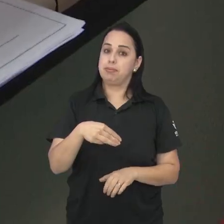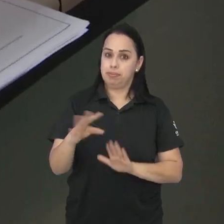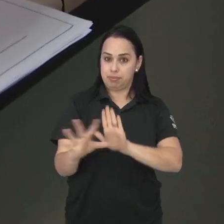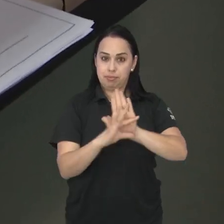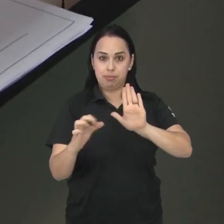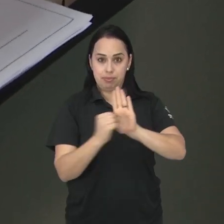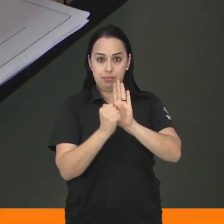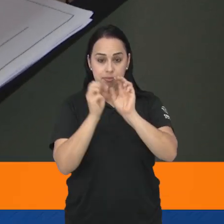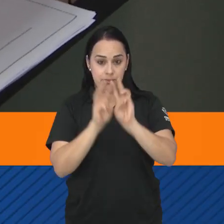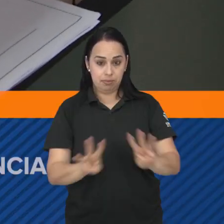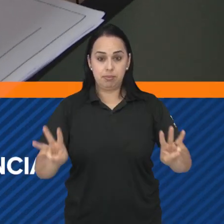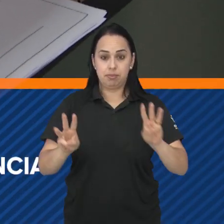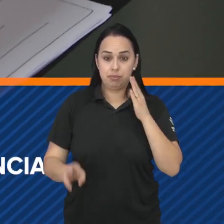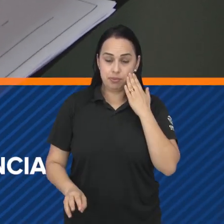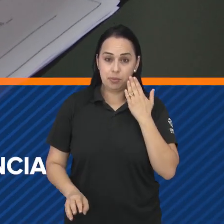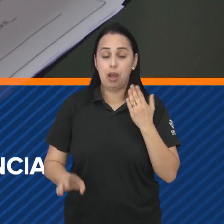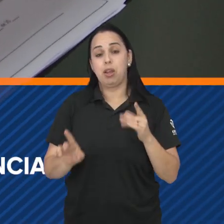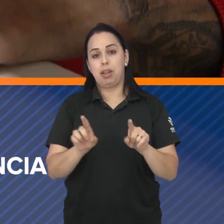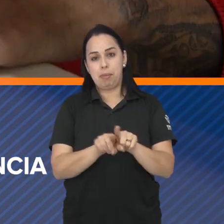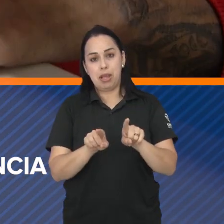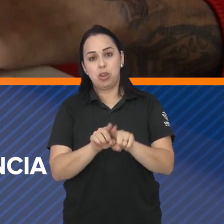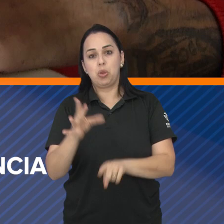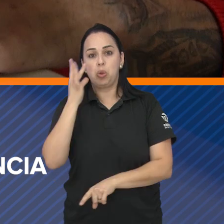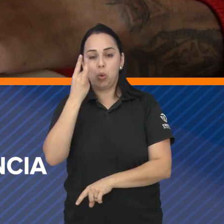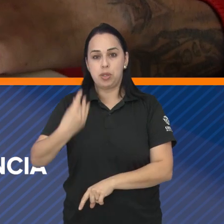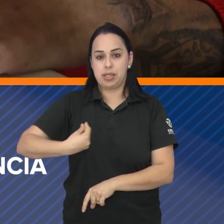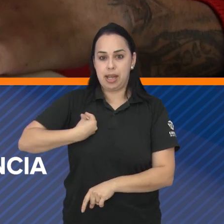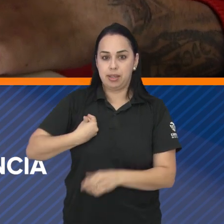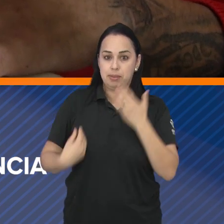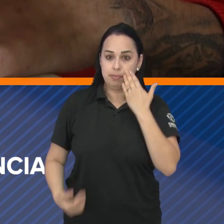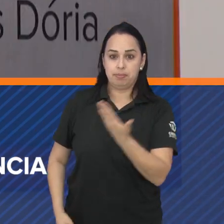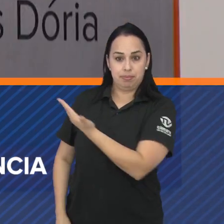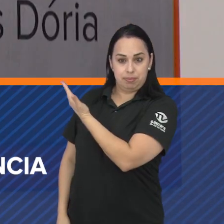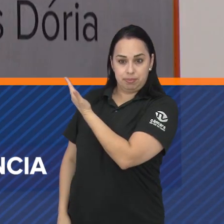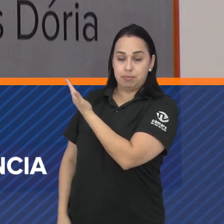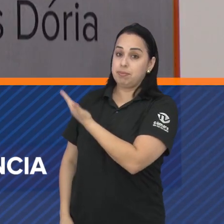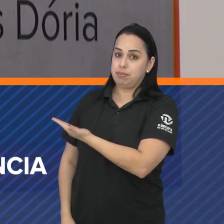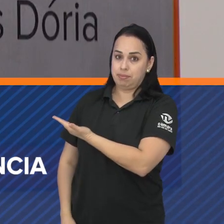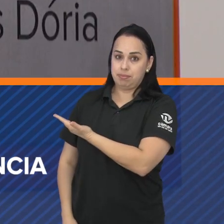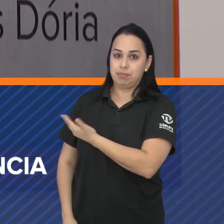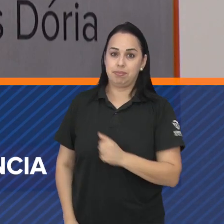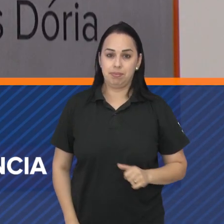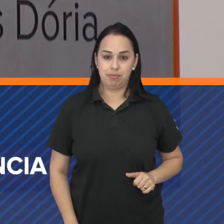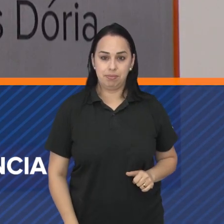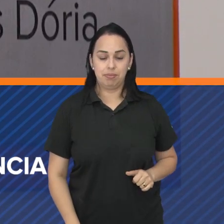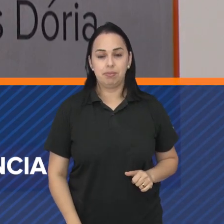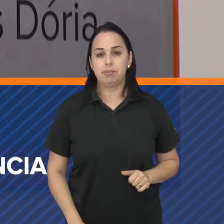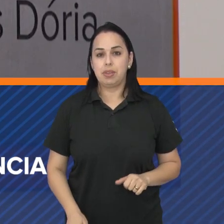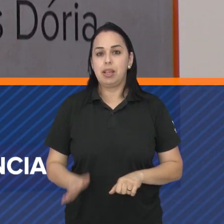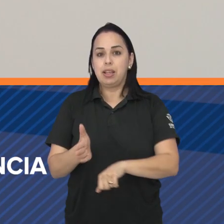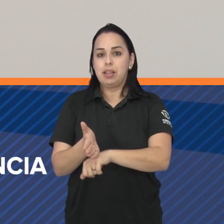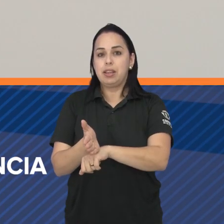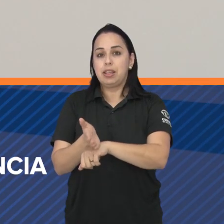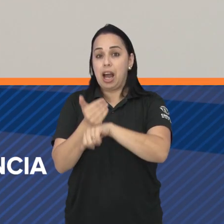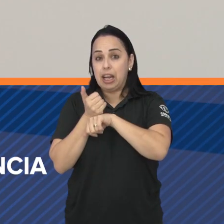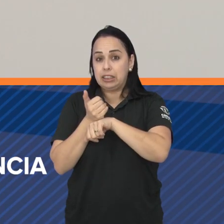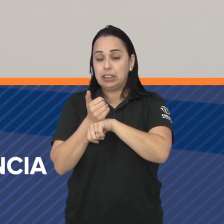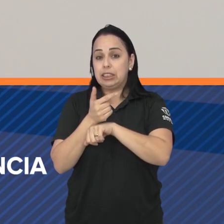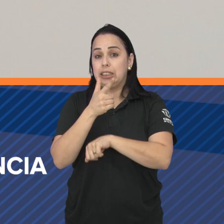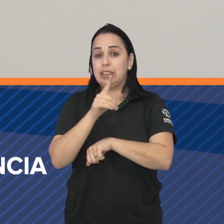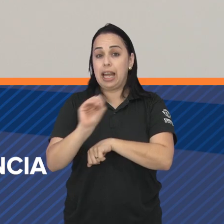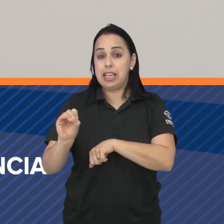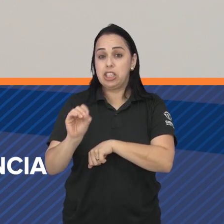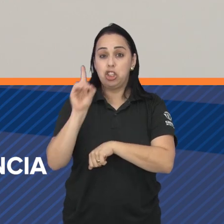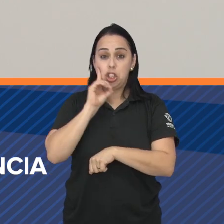minutos. A inscrição deve ser feita pessoalmente na diretoria de expediente da Câmara, com pelo menos